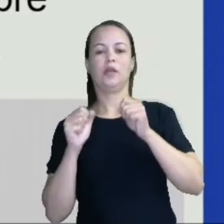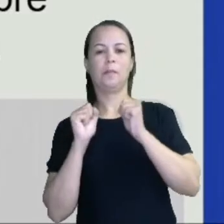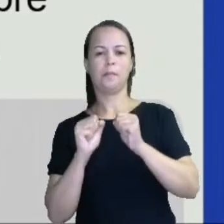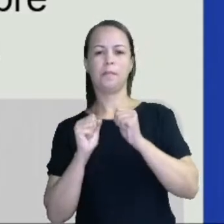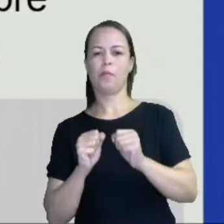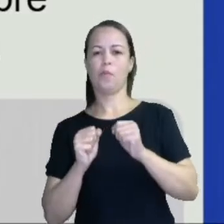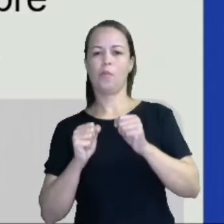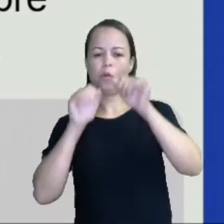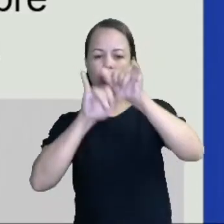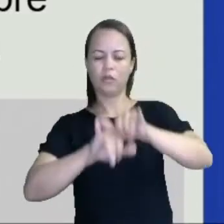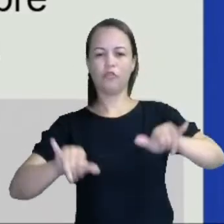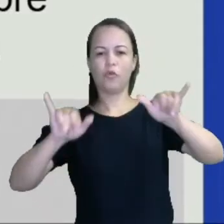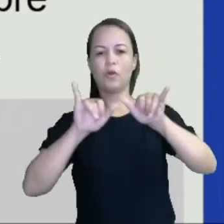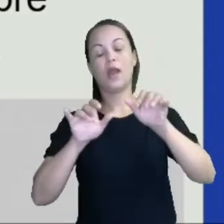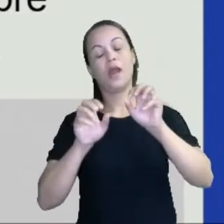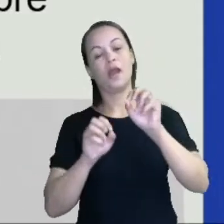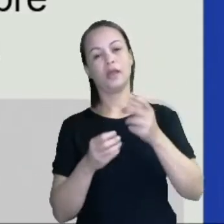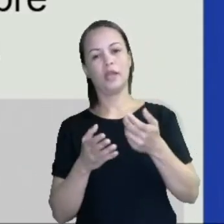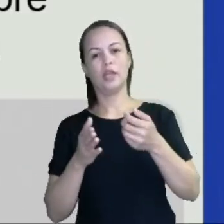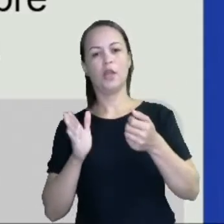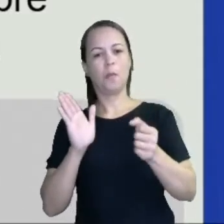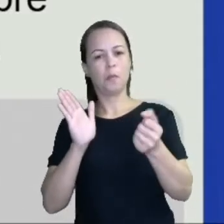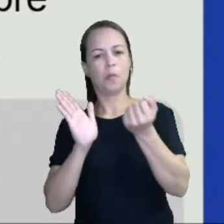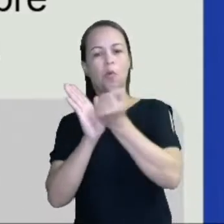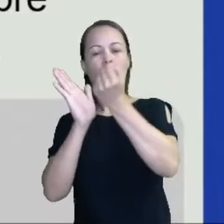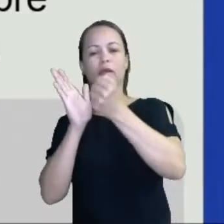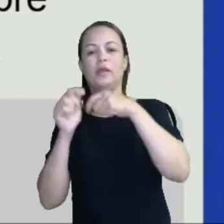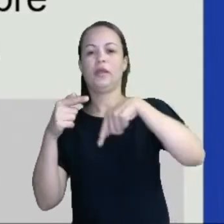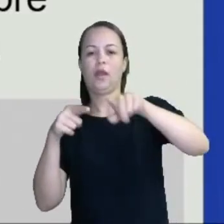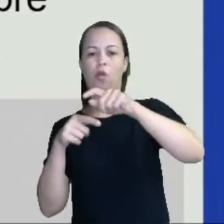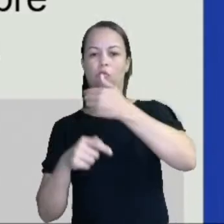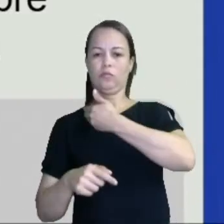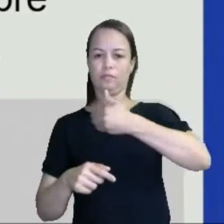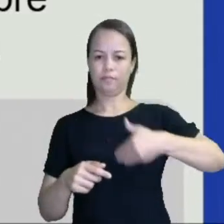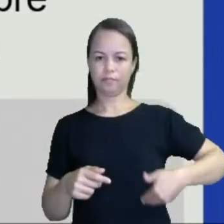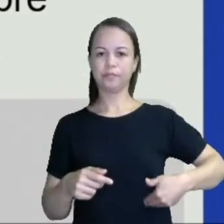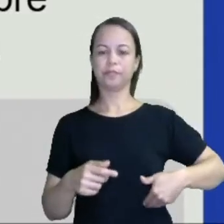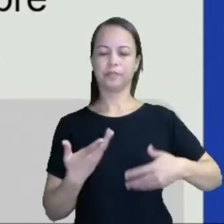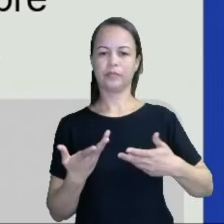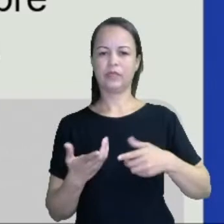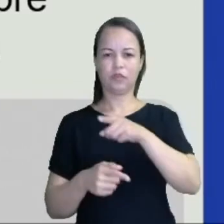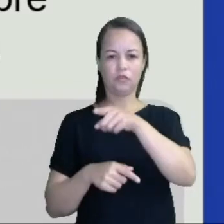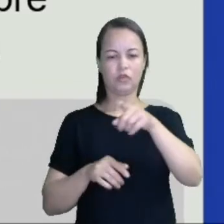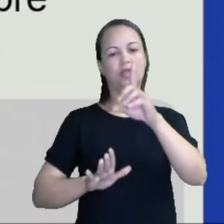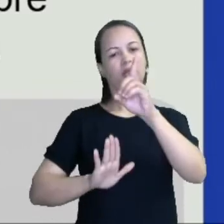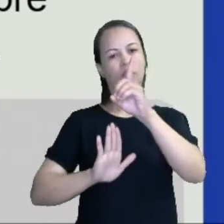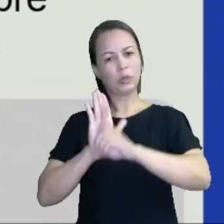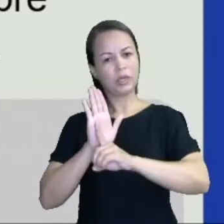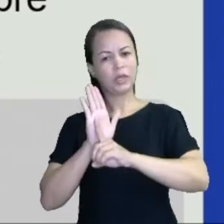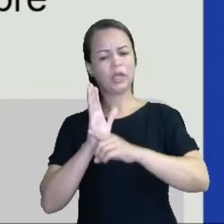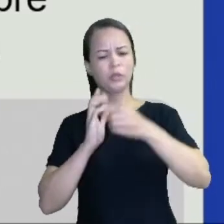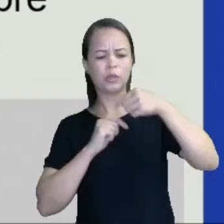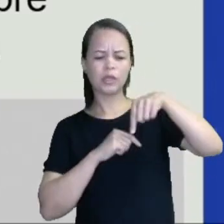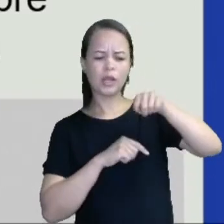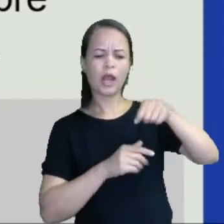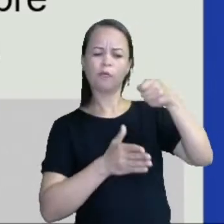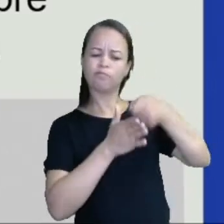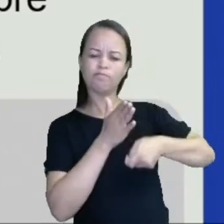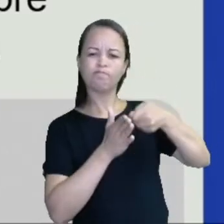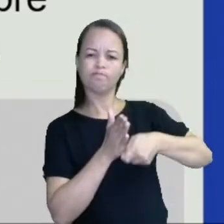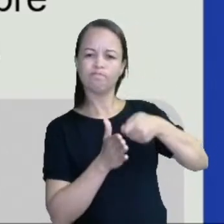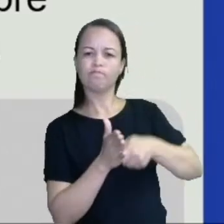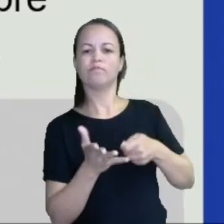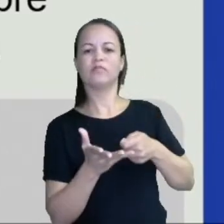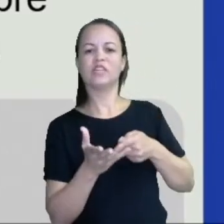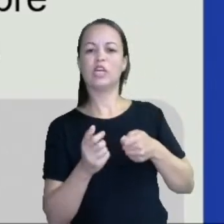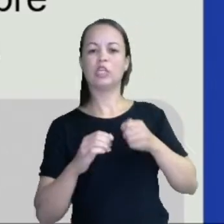ao poder público sobre a necessidade de se sanar esses problemas. Então, você tem o direito, certo, de ir lá exigir